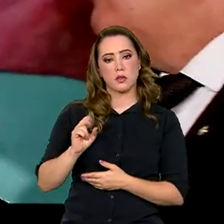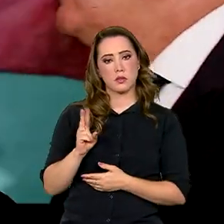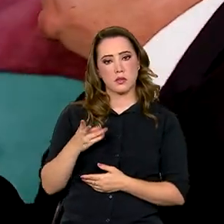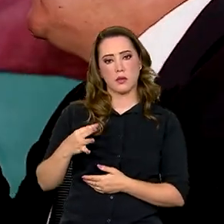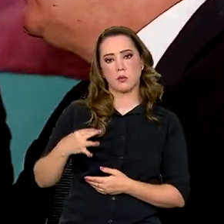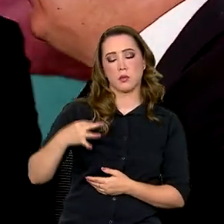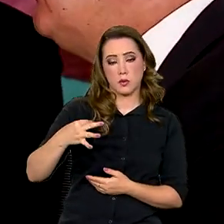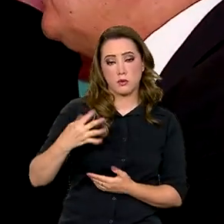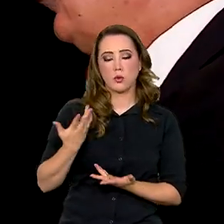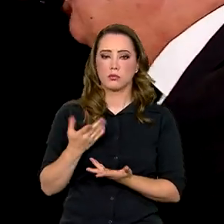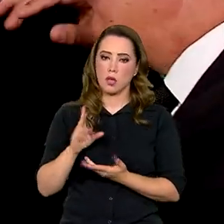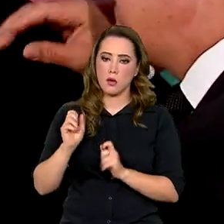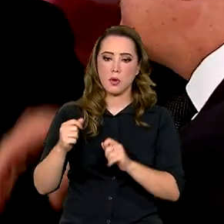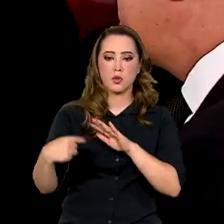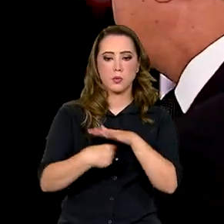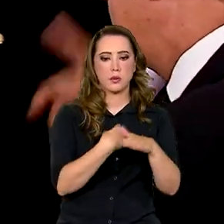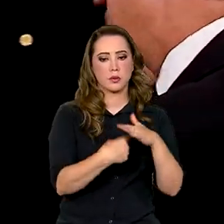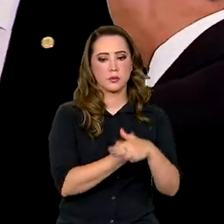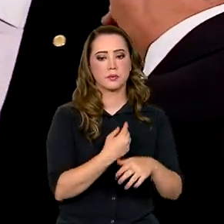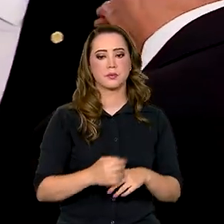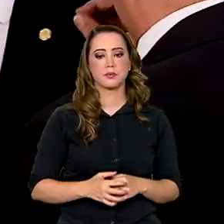coloca à disposição de todos